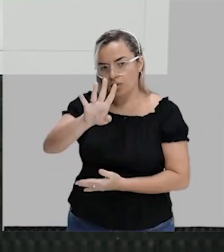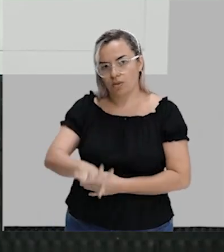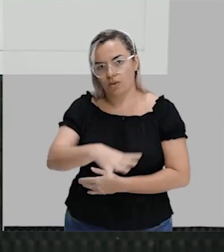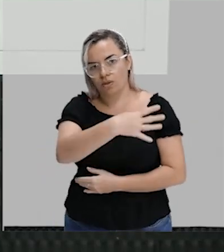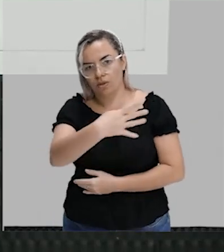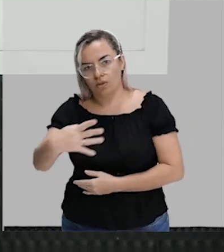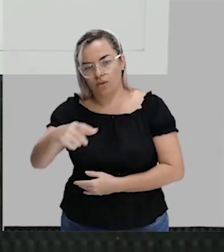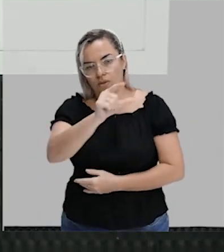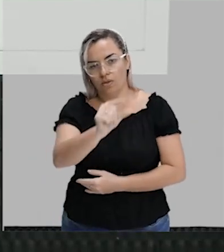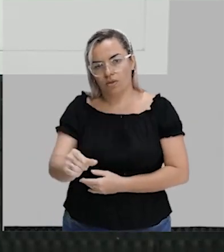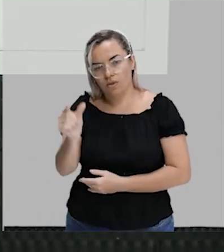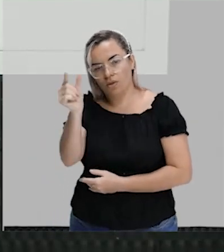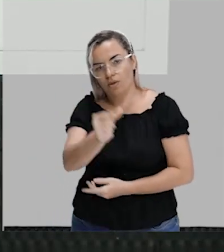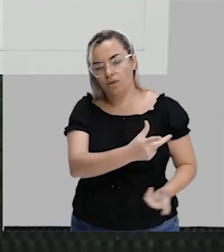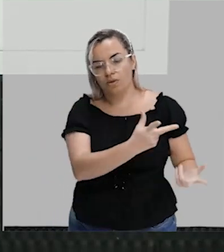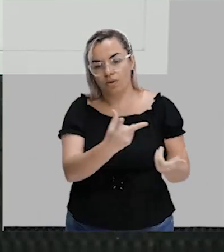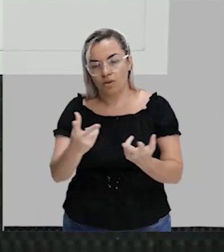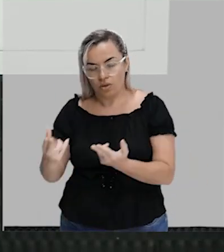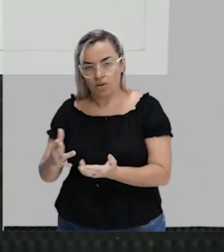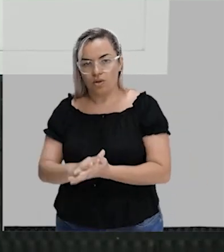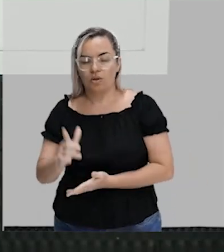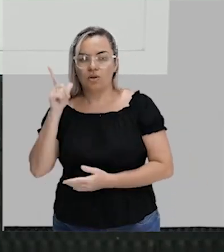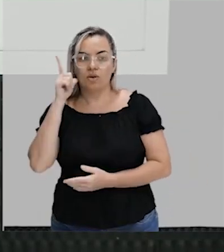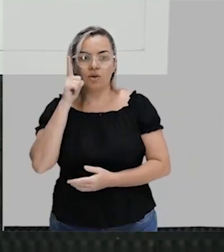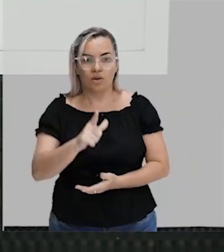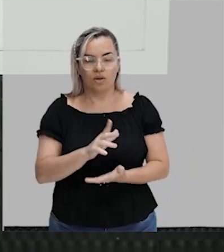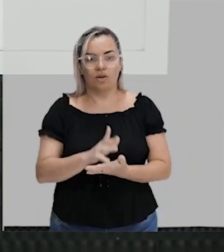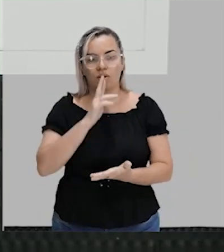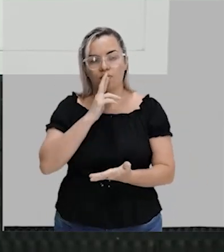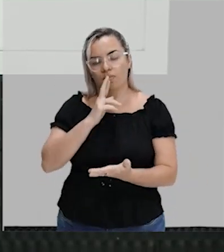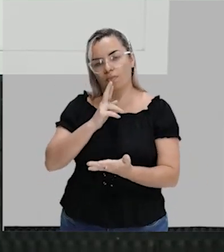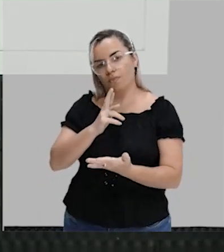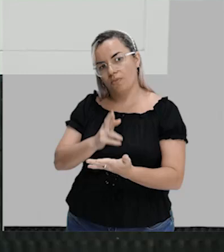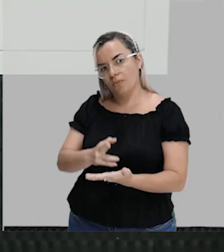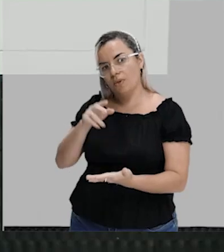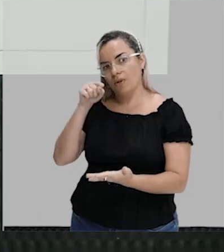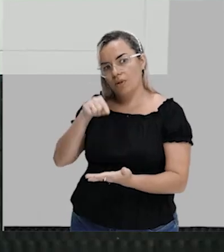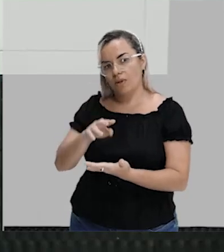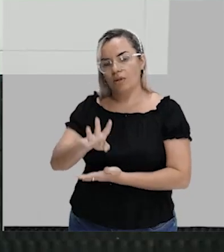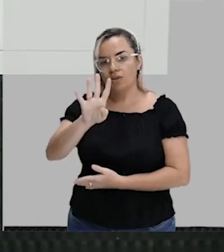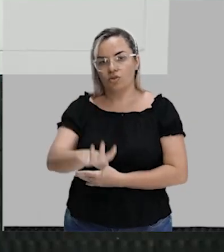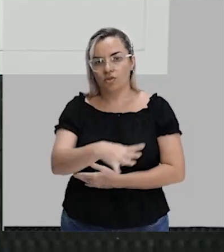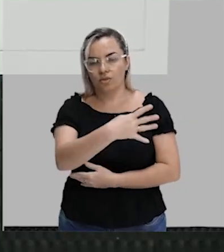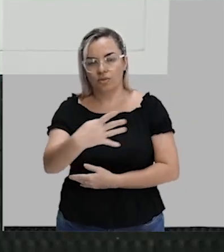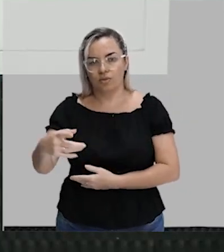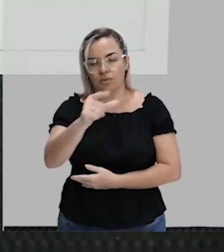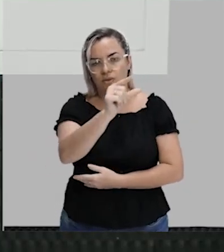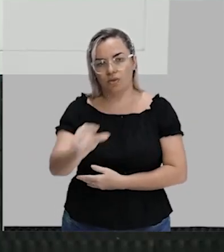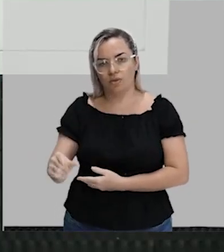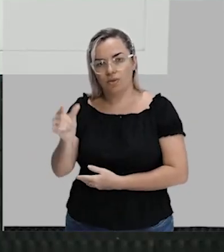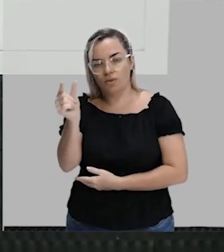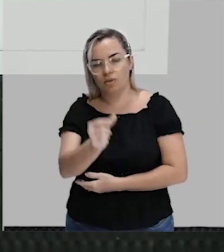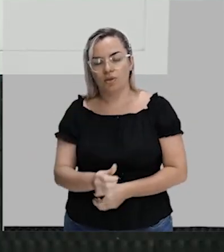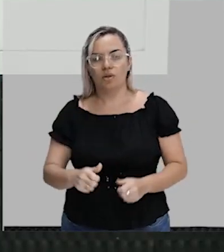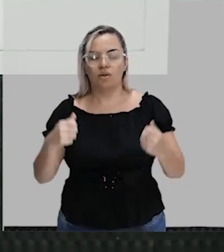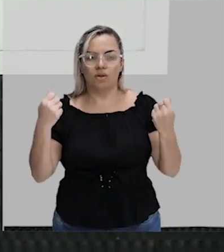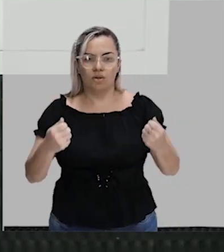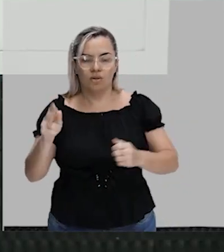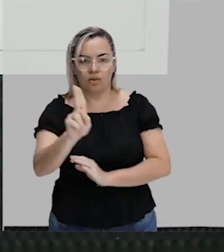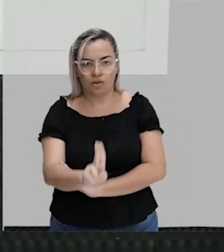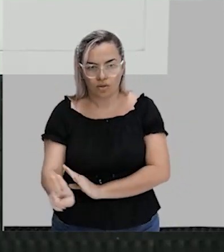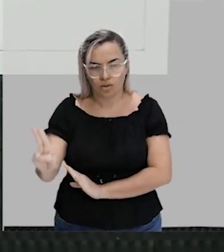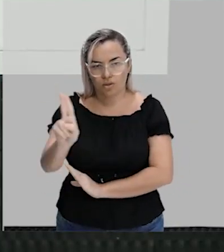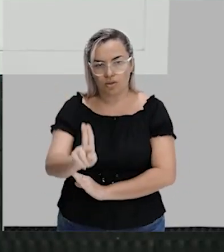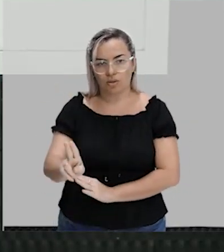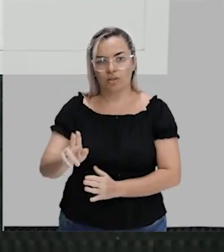fazer com que a gente consiga resolver equações matriciais tá quando for necessário na resolução